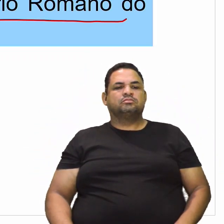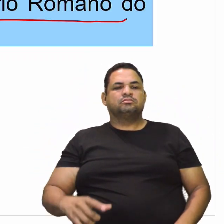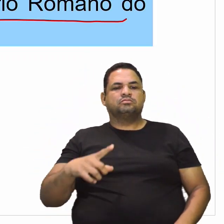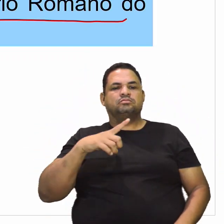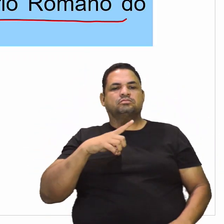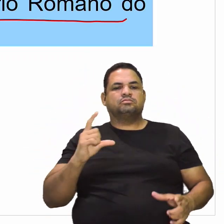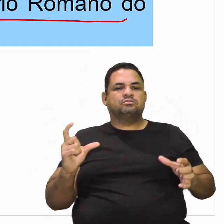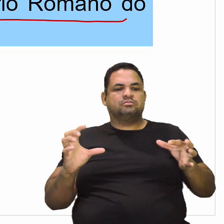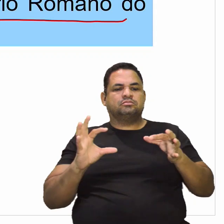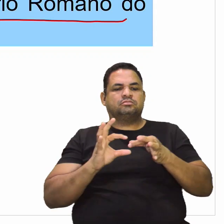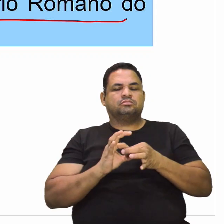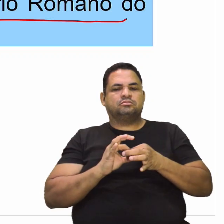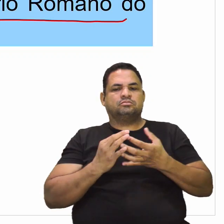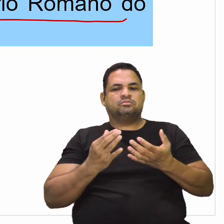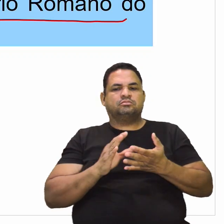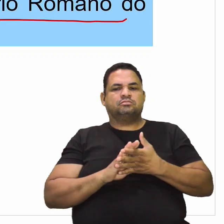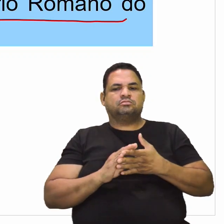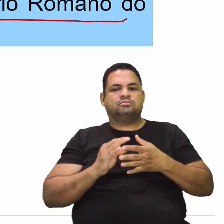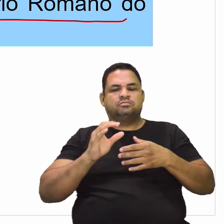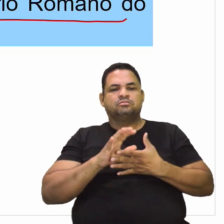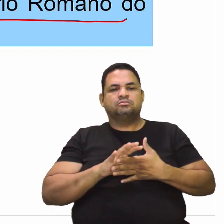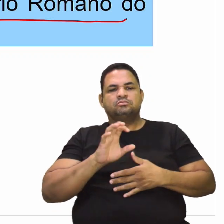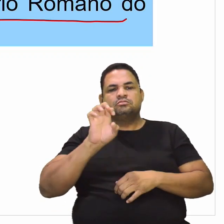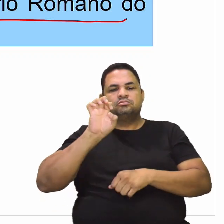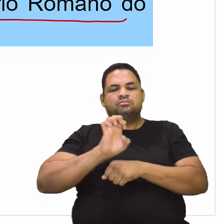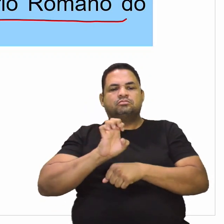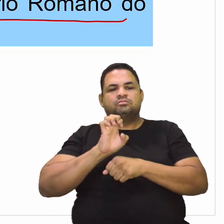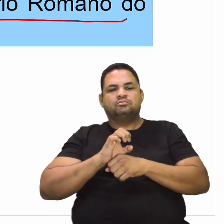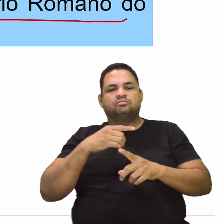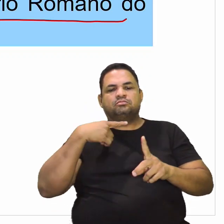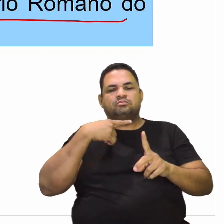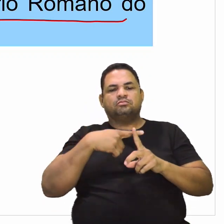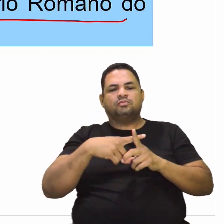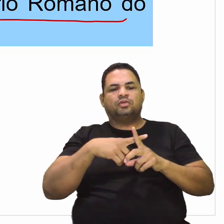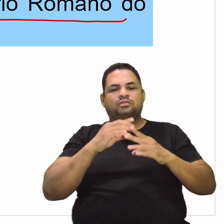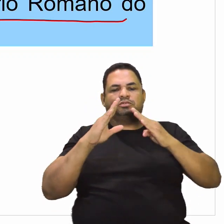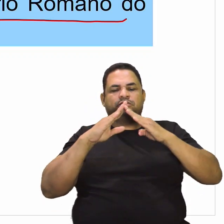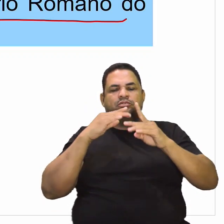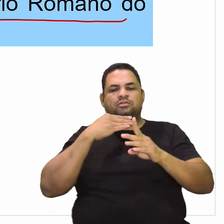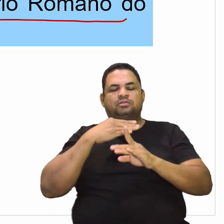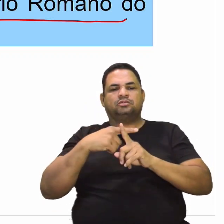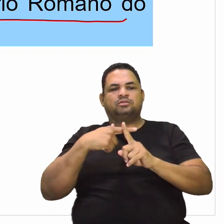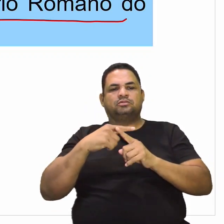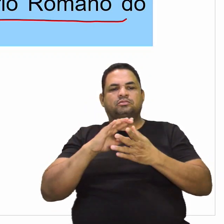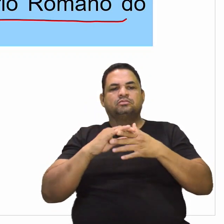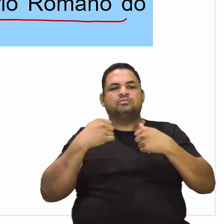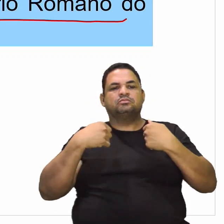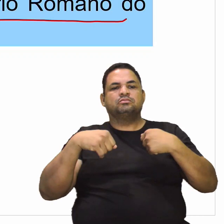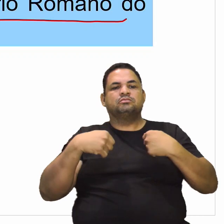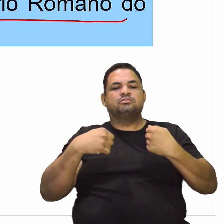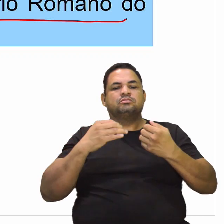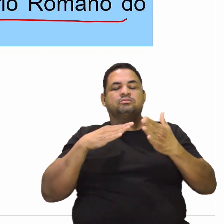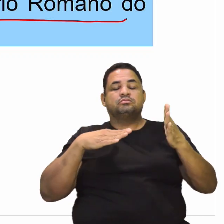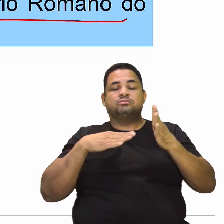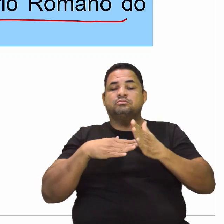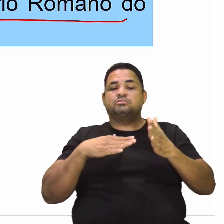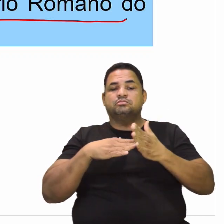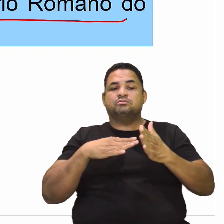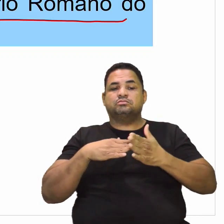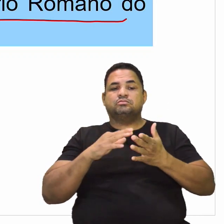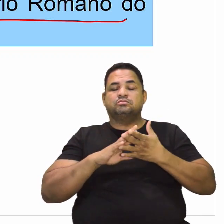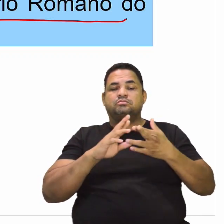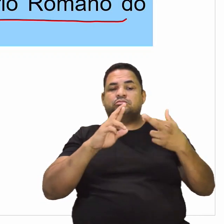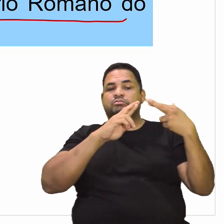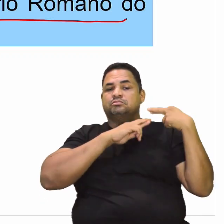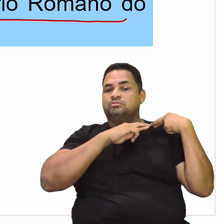união entre o Estado e a Igreja, ela precisa limitar quem era responsável